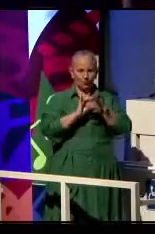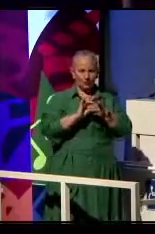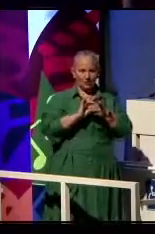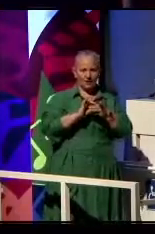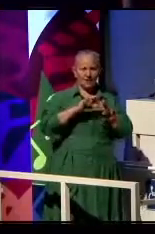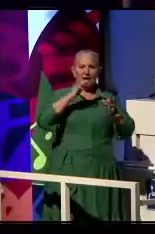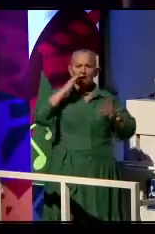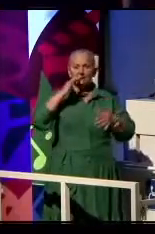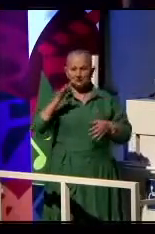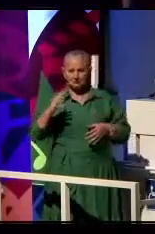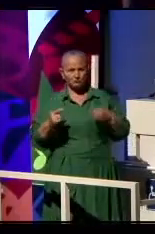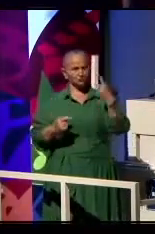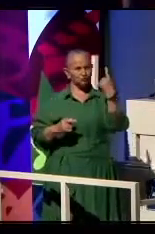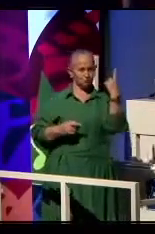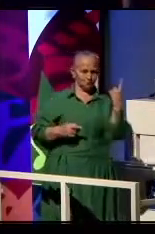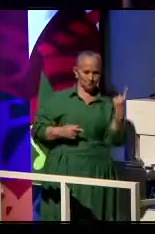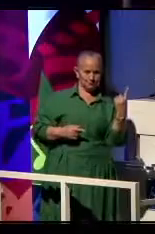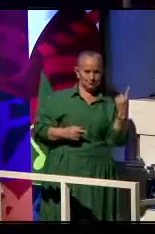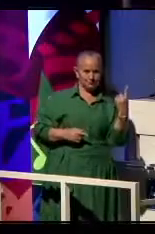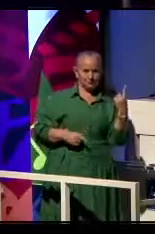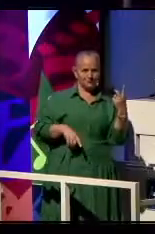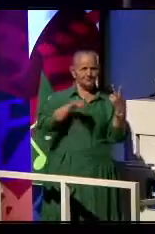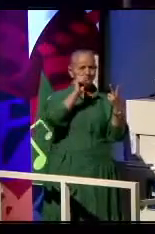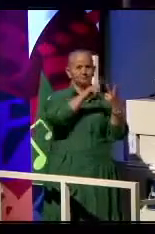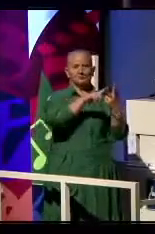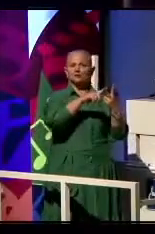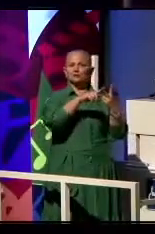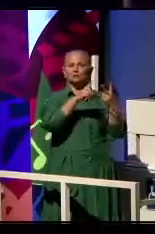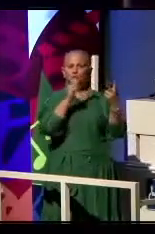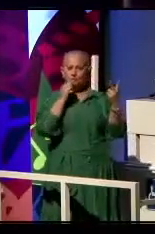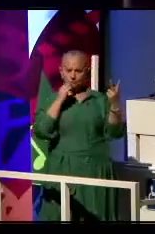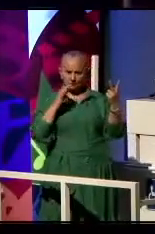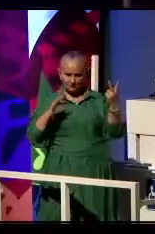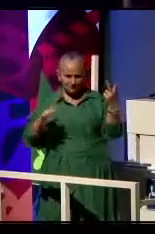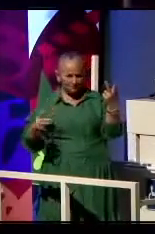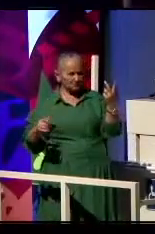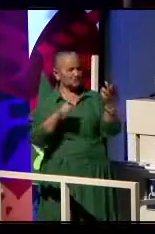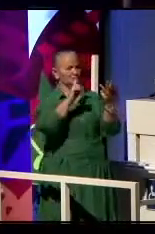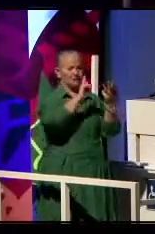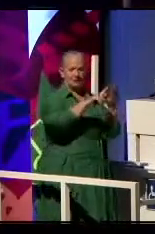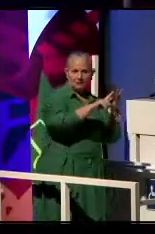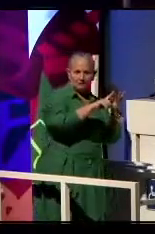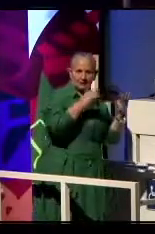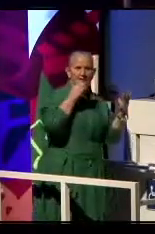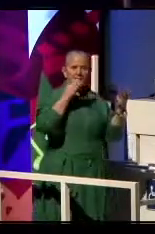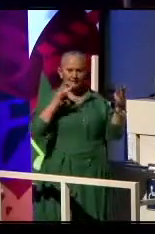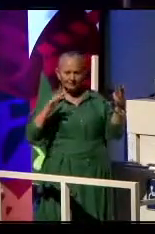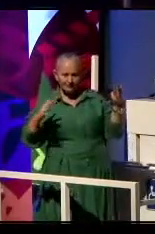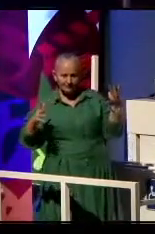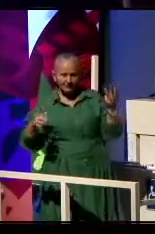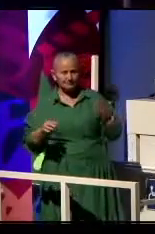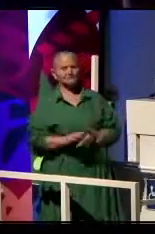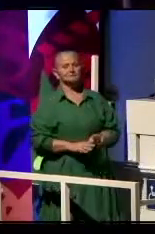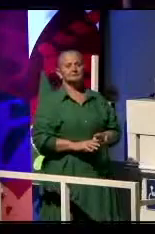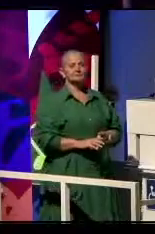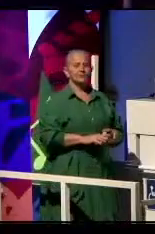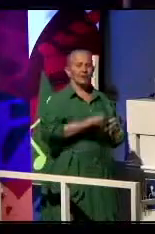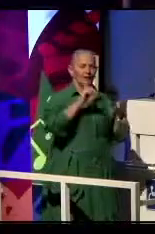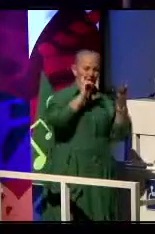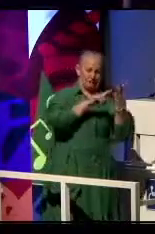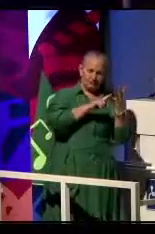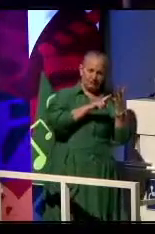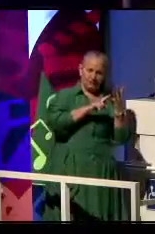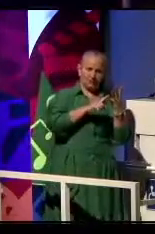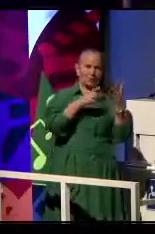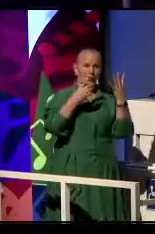do rock, que é a influência do Beto Guedes, do Lo Borges, da música clássica, que é do Wagner Tiso, e essa